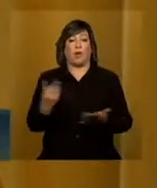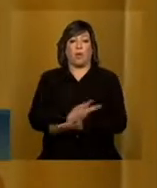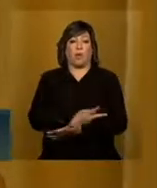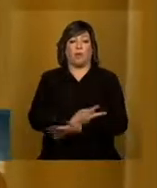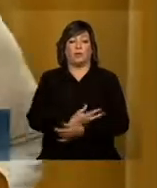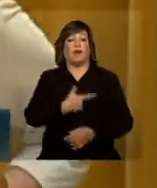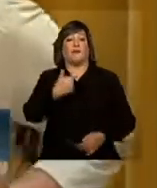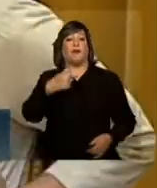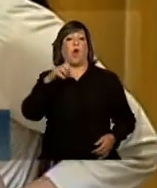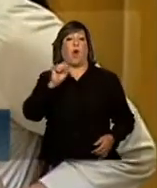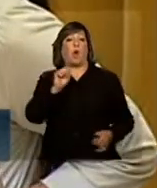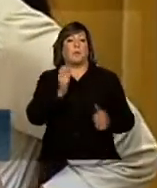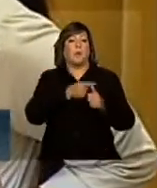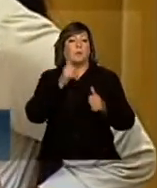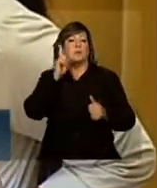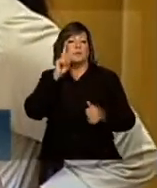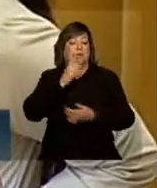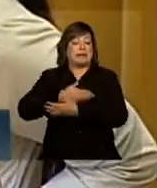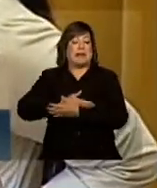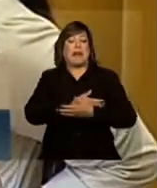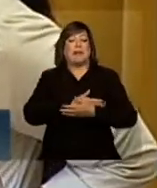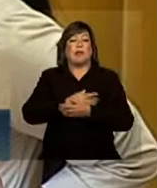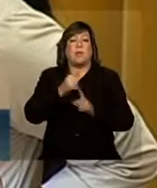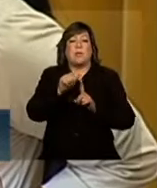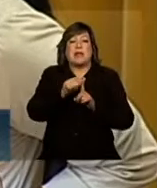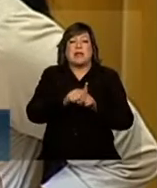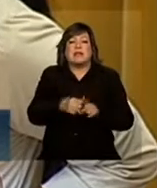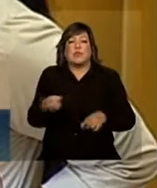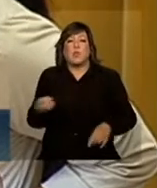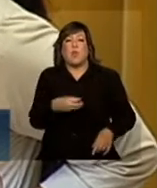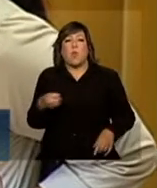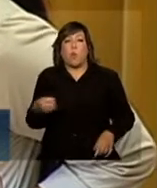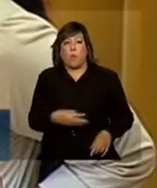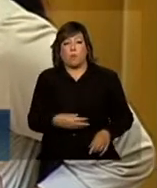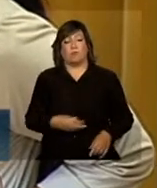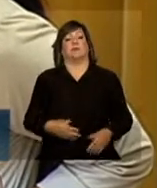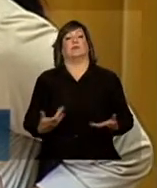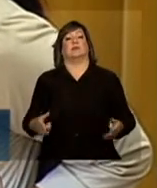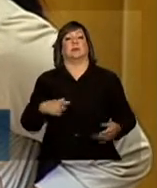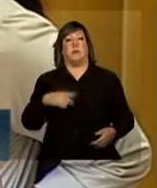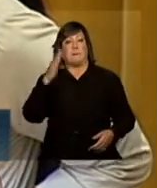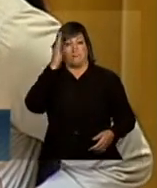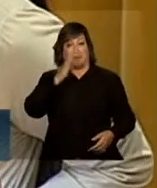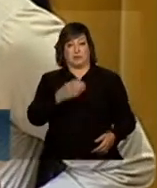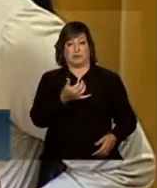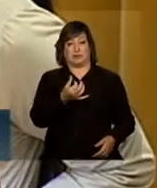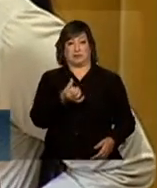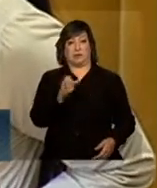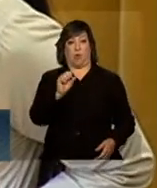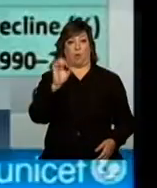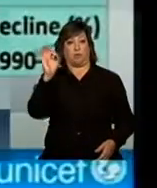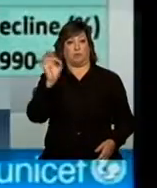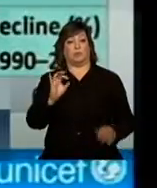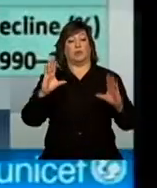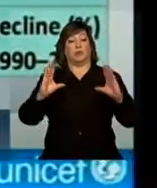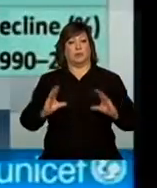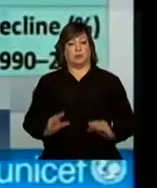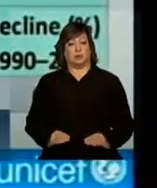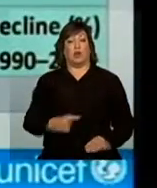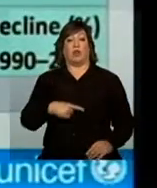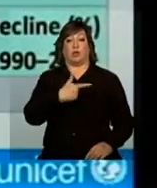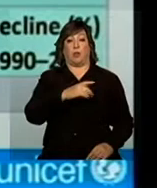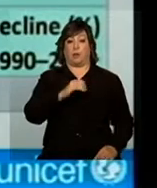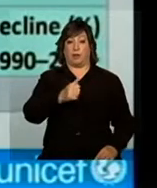28 primeiros dias. O Brasil teve um avanço, um declínio de 68%. Em